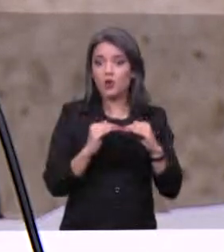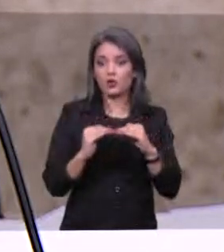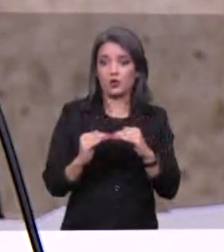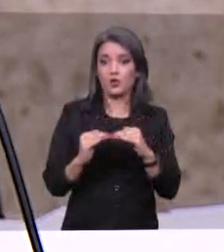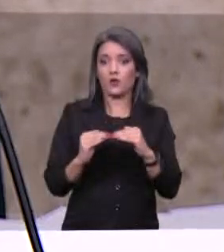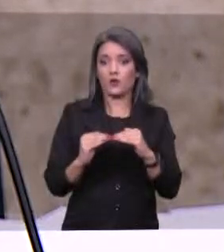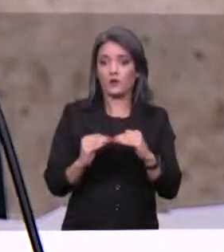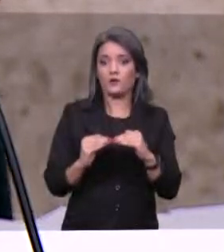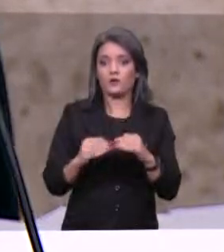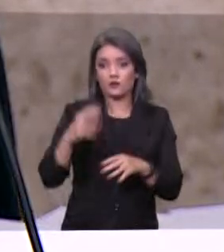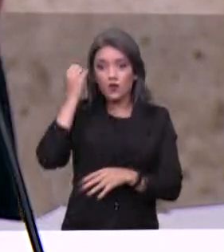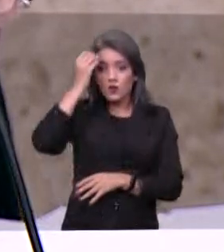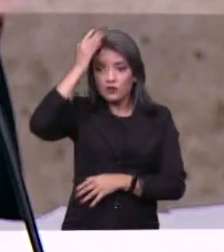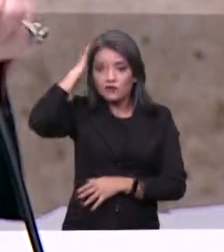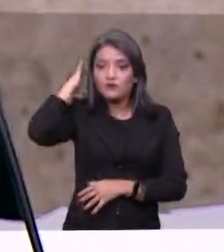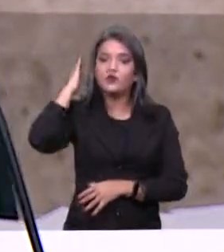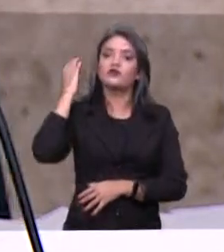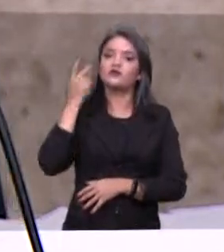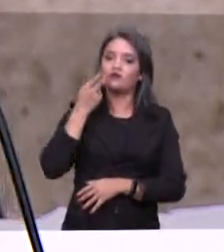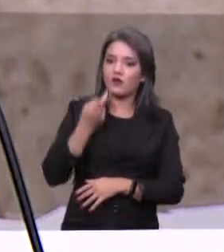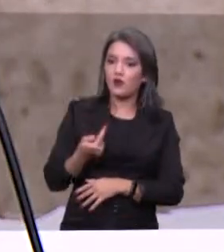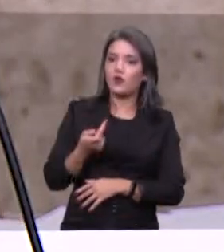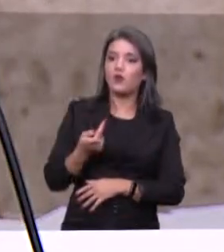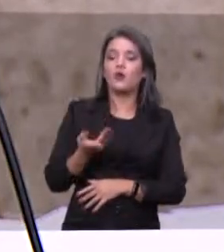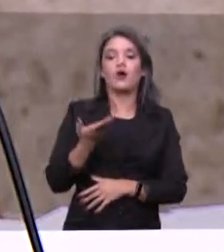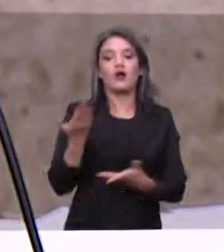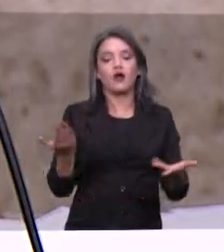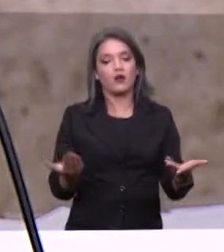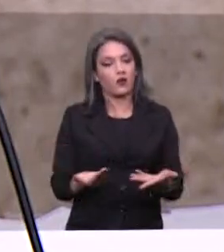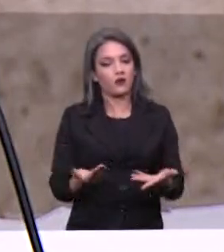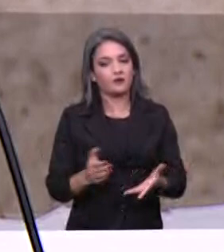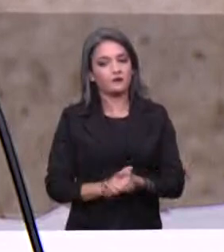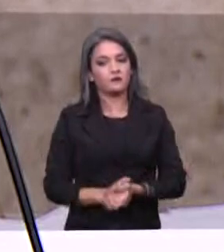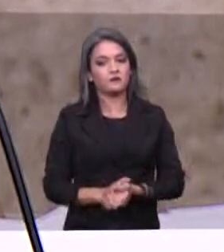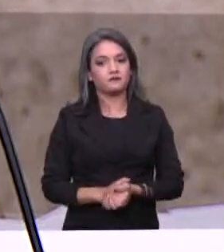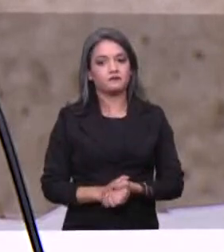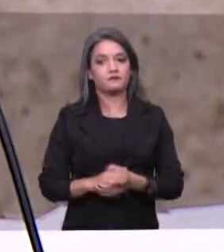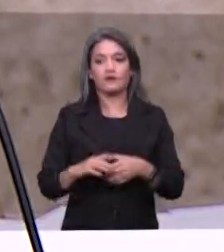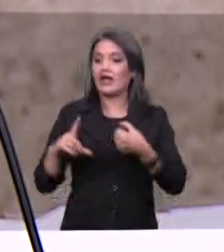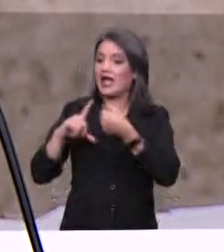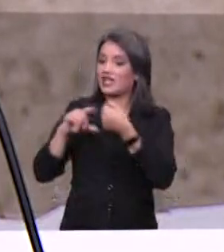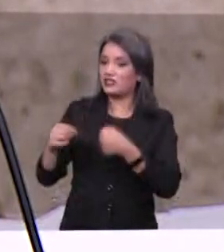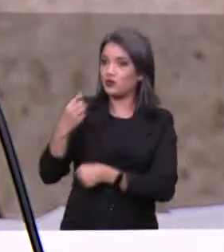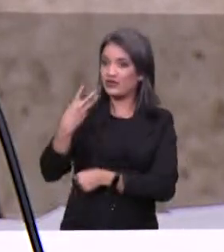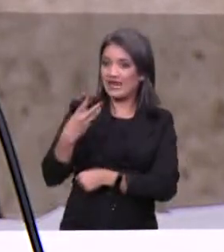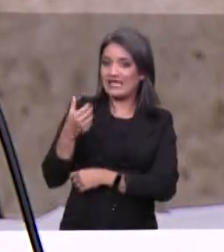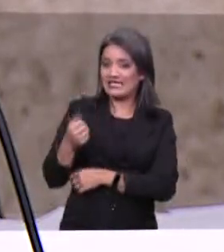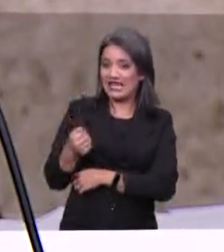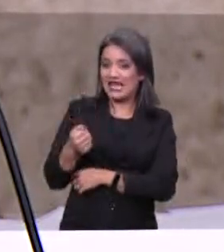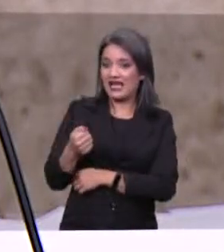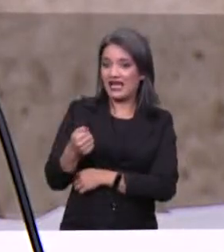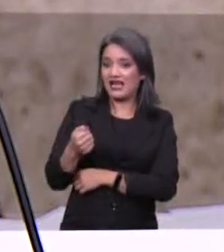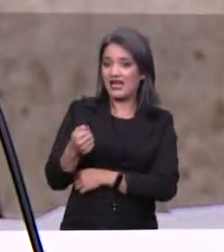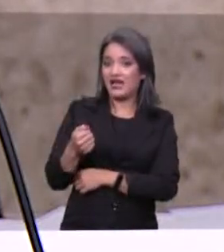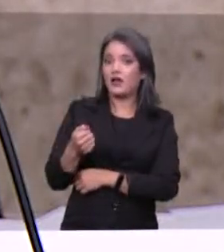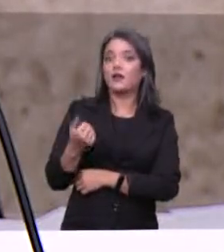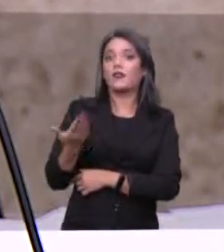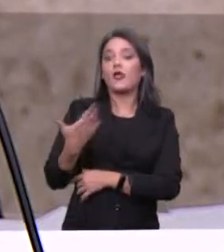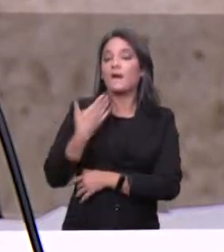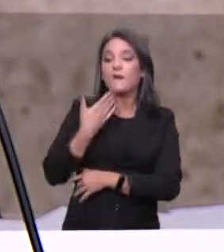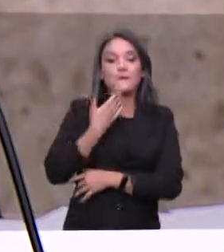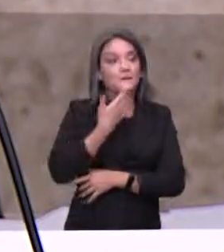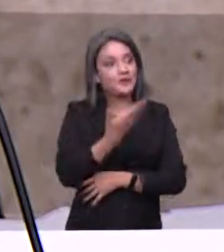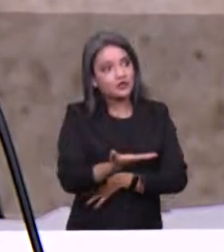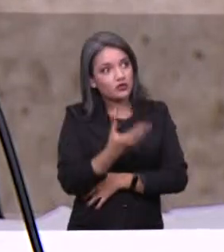ministro Fux acabou de enunciar, o artigo 3A. Então, eu estou pedindo que o ministro